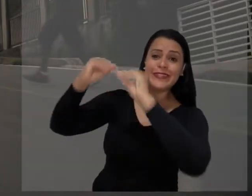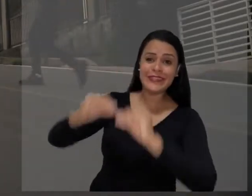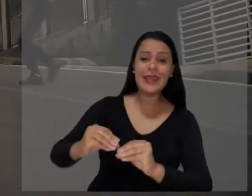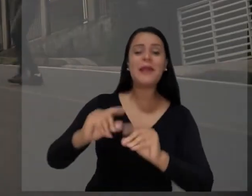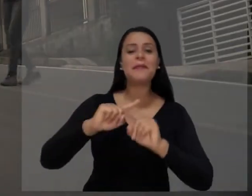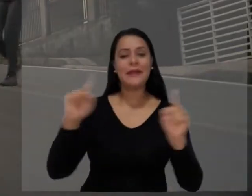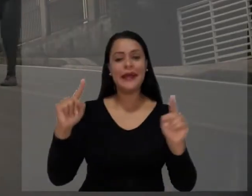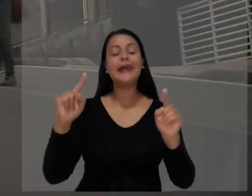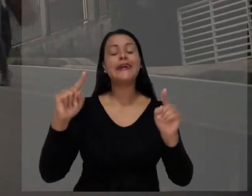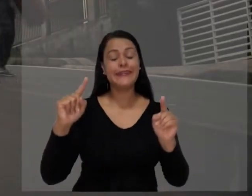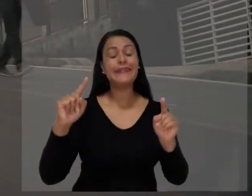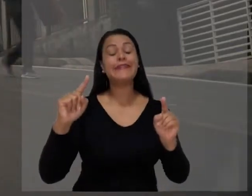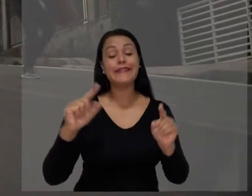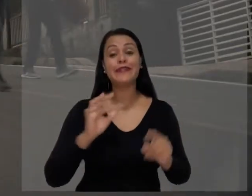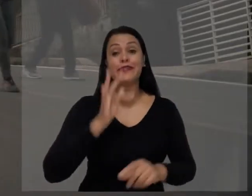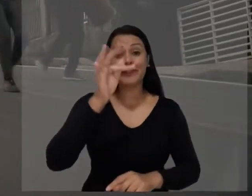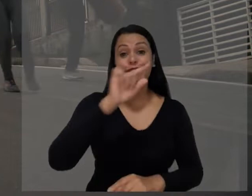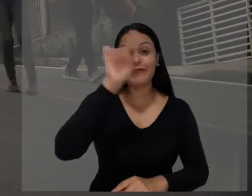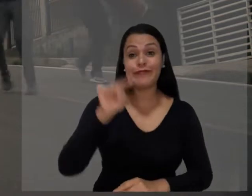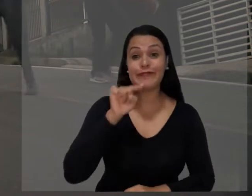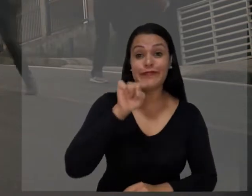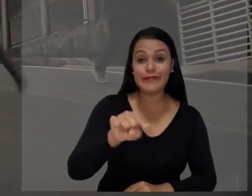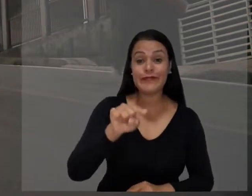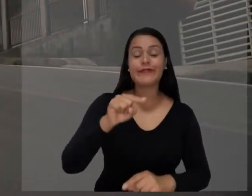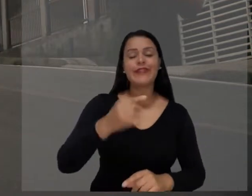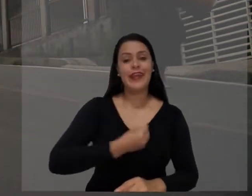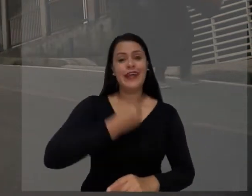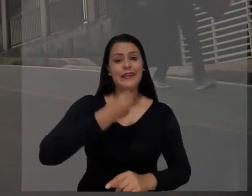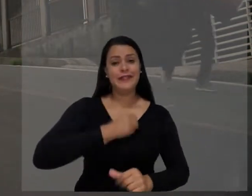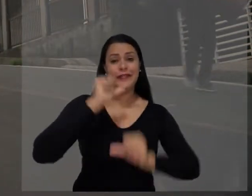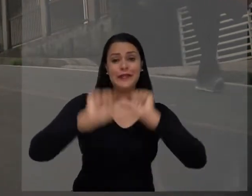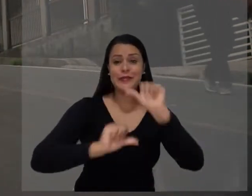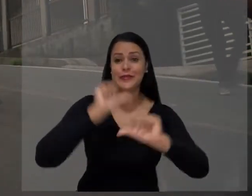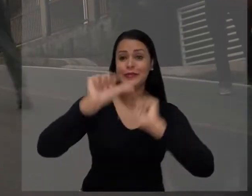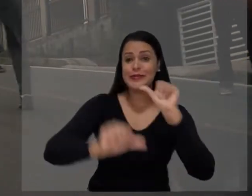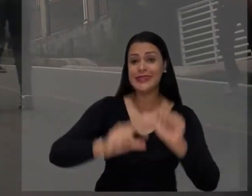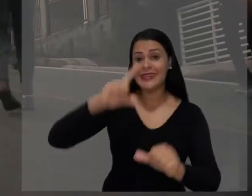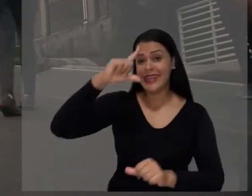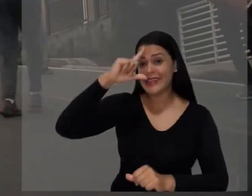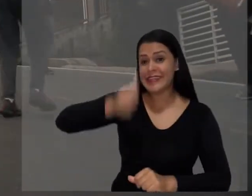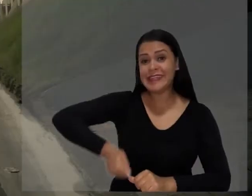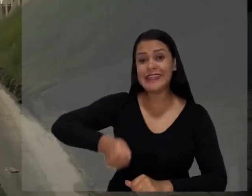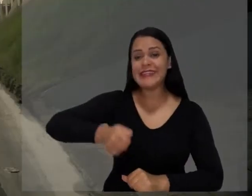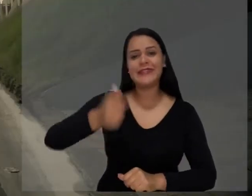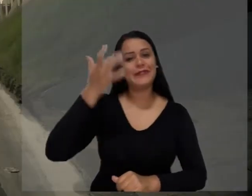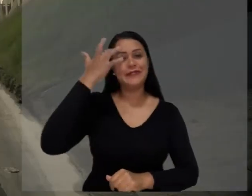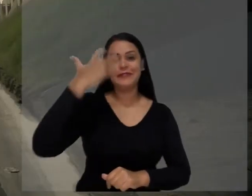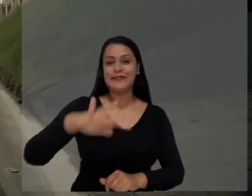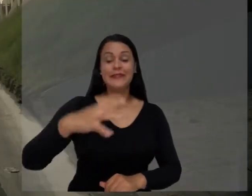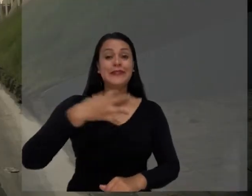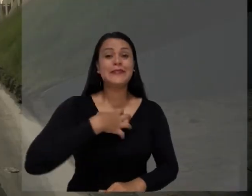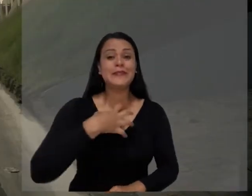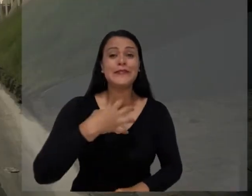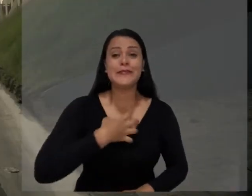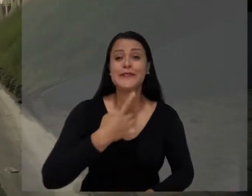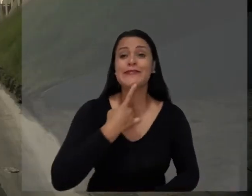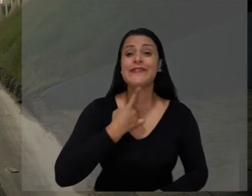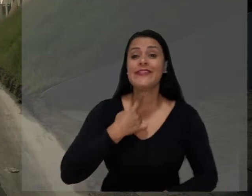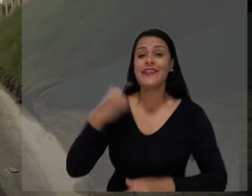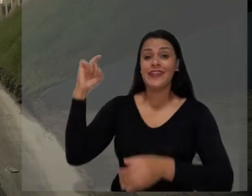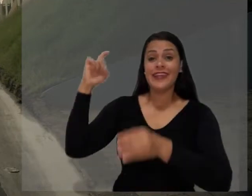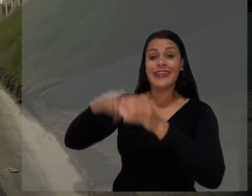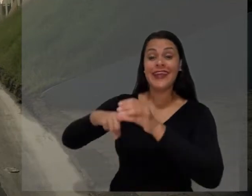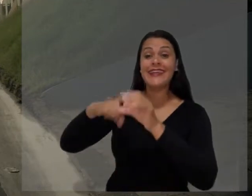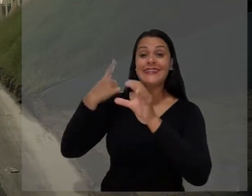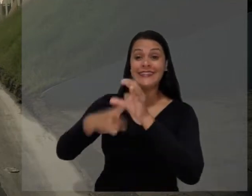estrada do destino. A roda gira e quem comanda eu não sei. Bate no peito vontade de